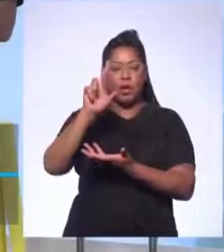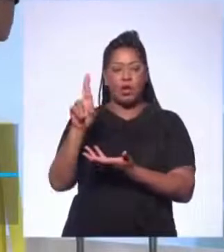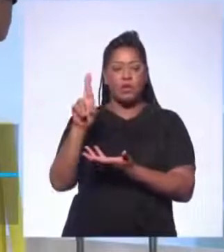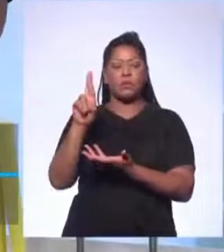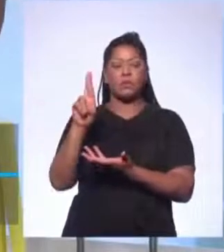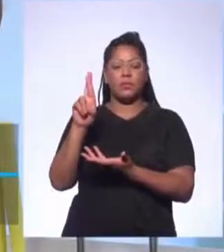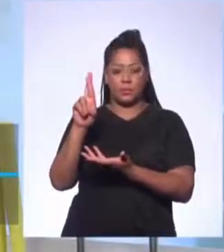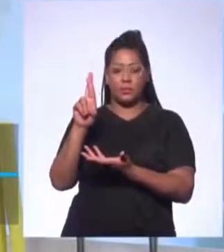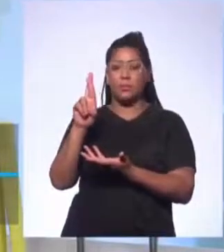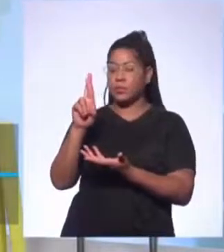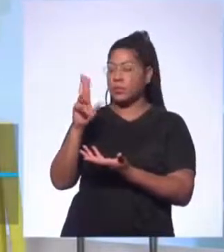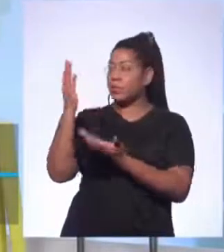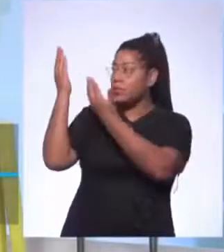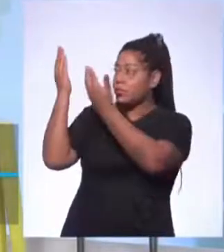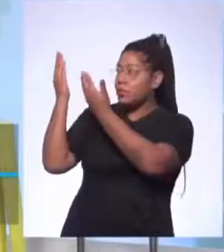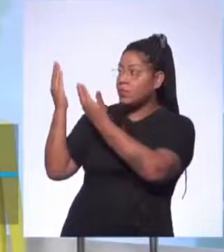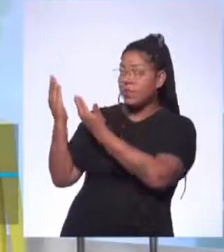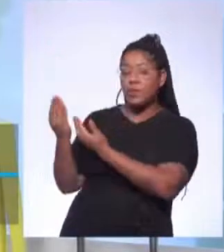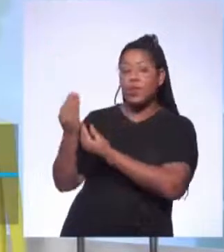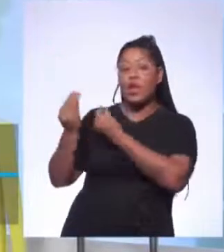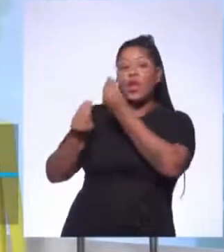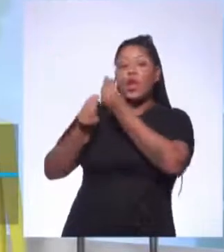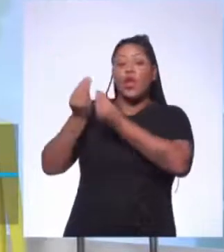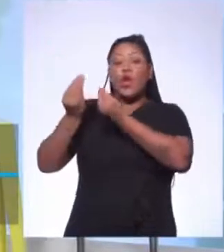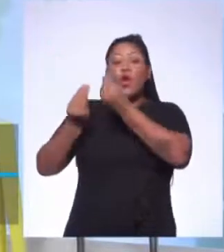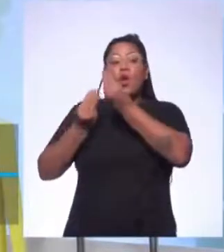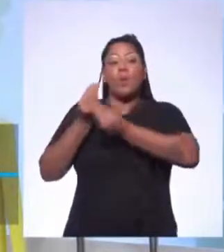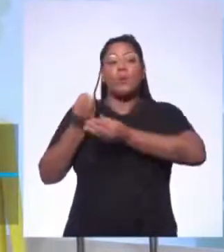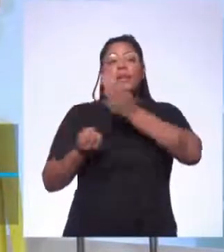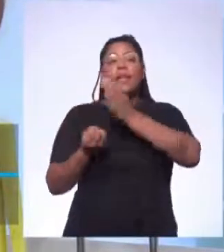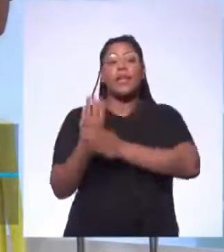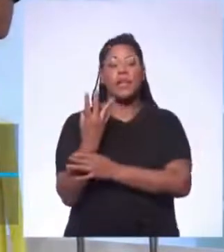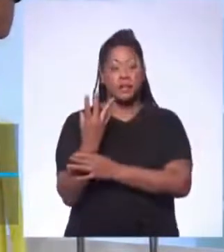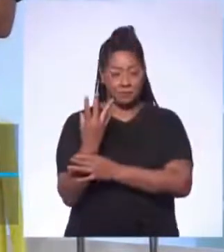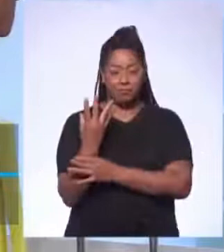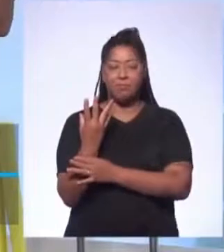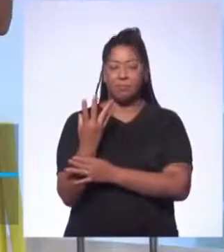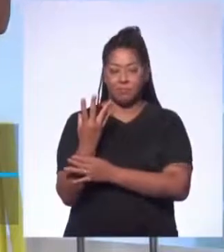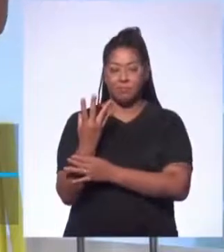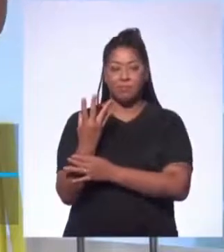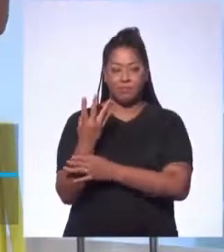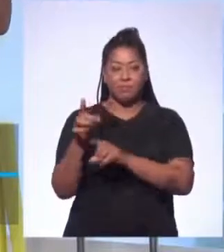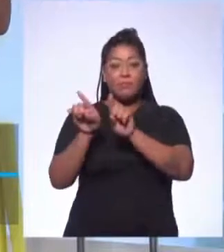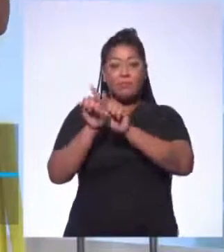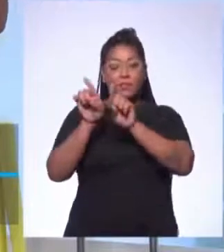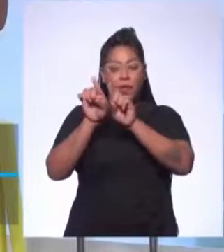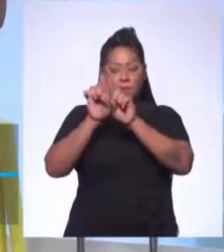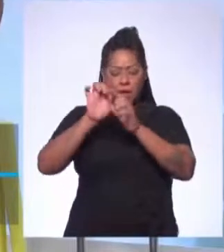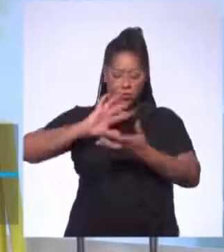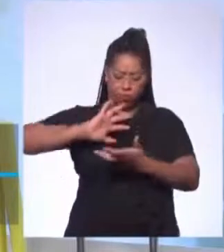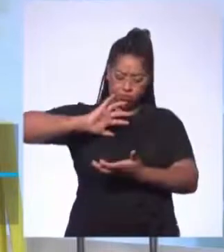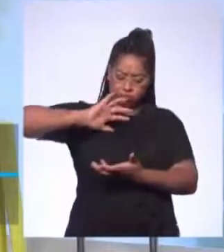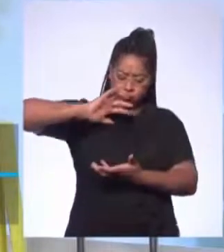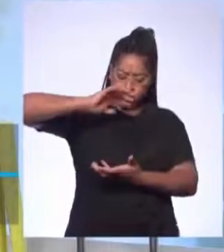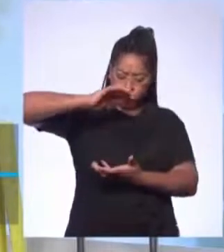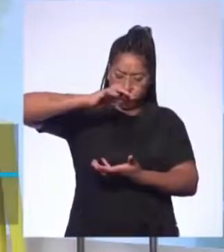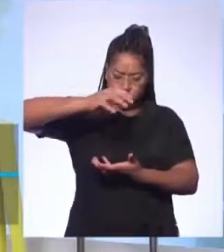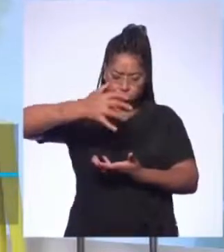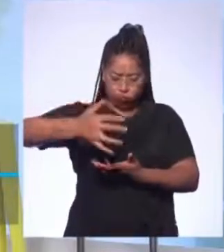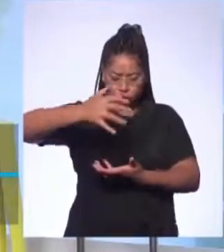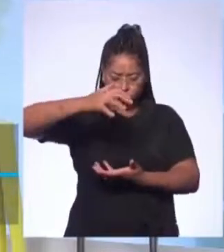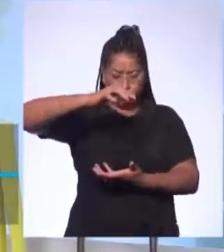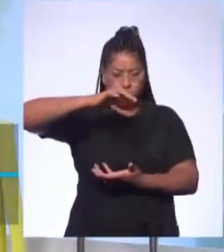a Terra, essa camada, ela tem a ação também e o efeito direto da